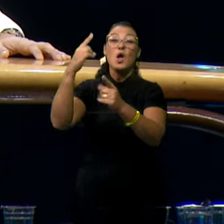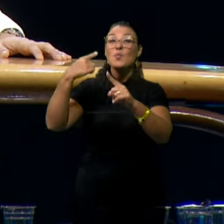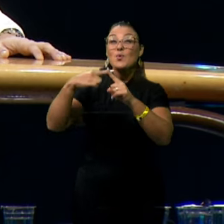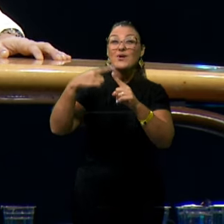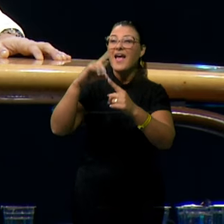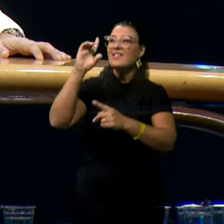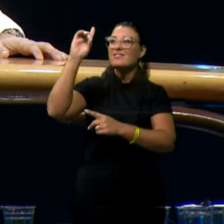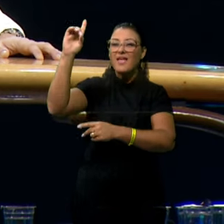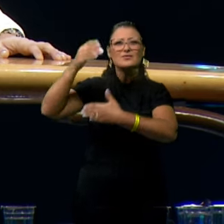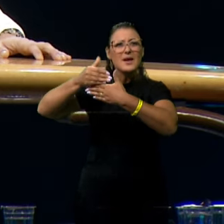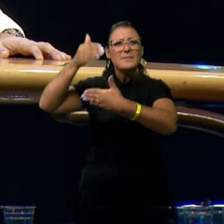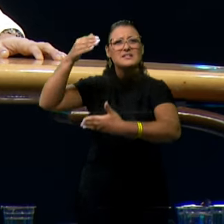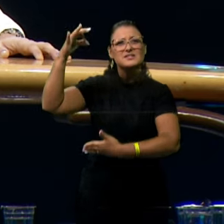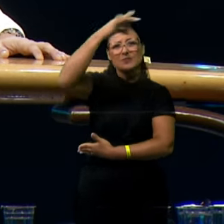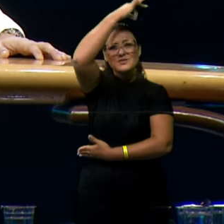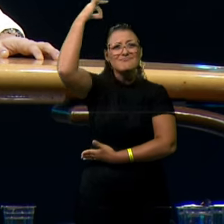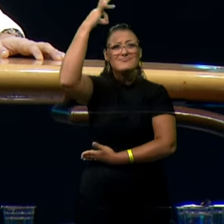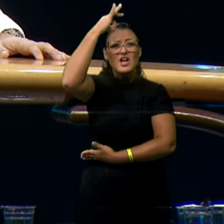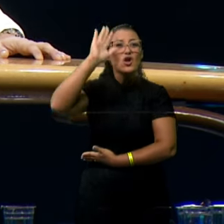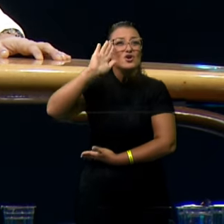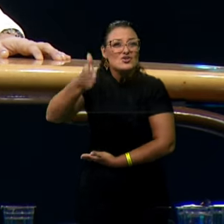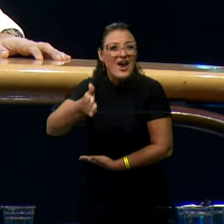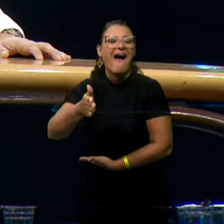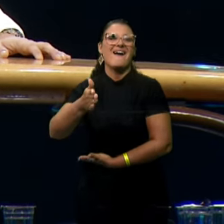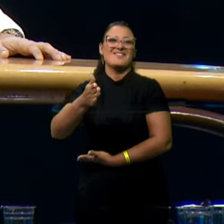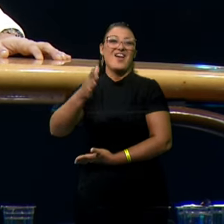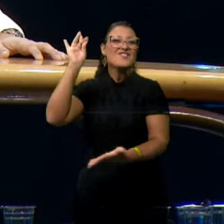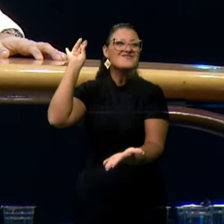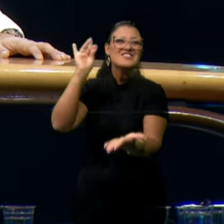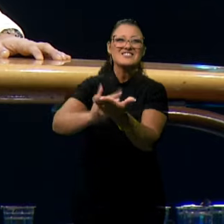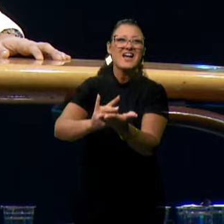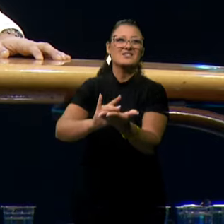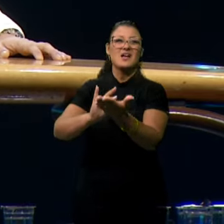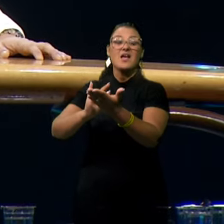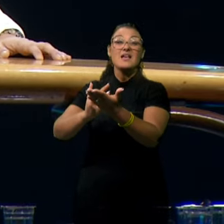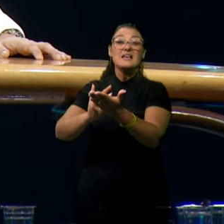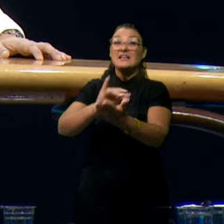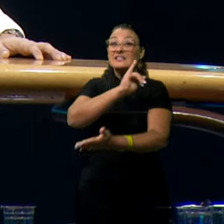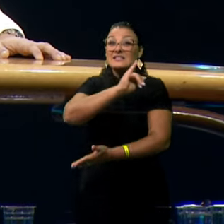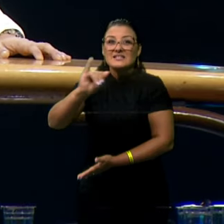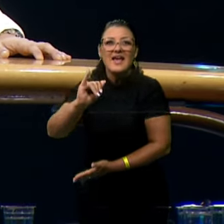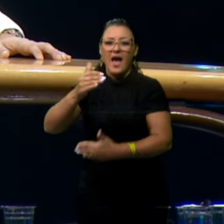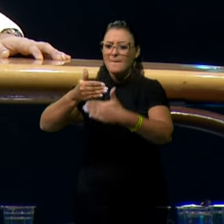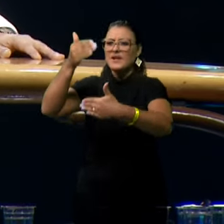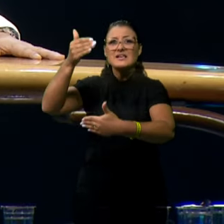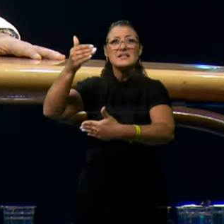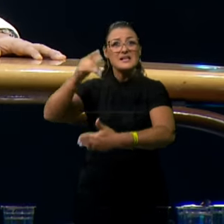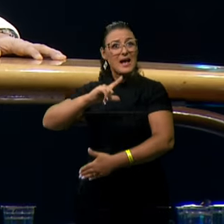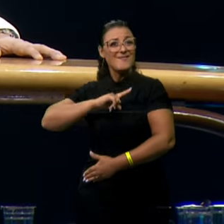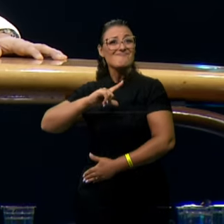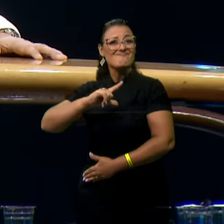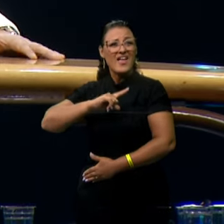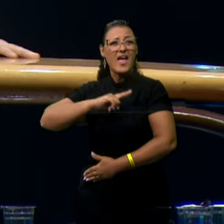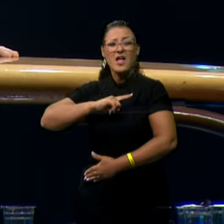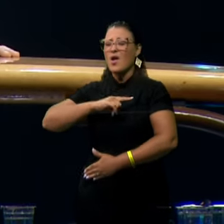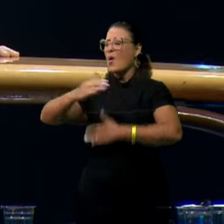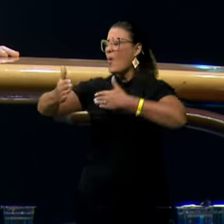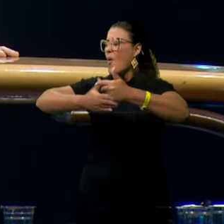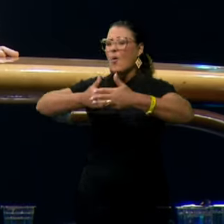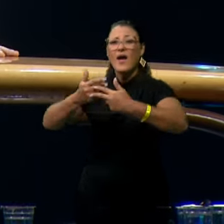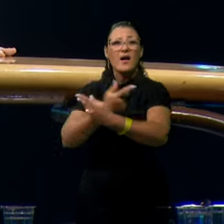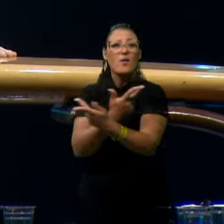qualquer coisa se possível Amém qualquer coisa é possível meu amado Quero Agradecer enormemente oportunidade